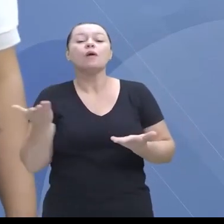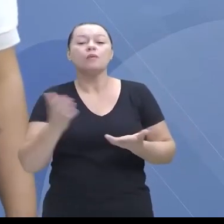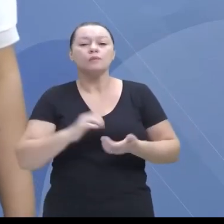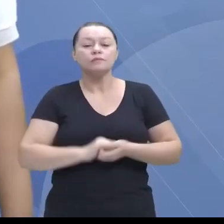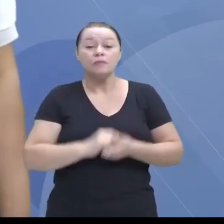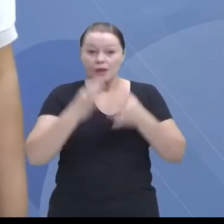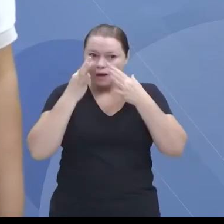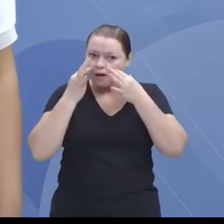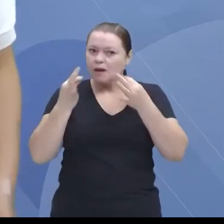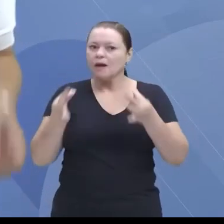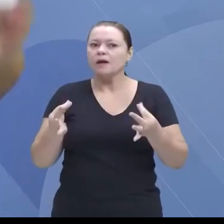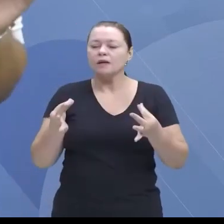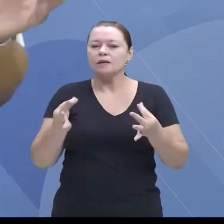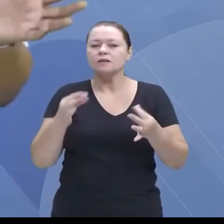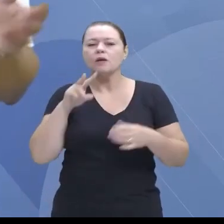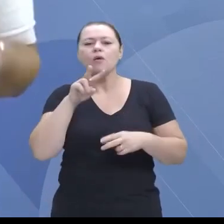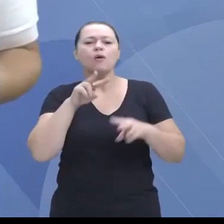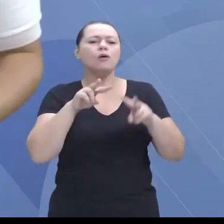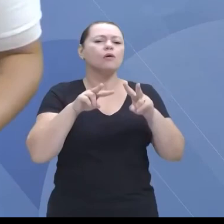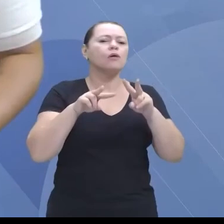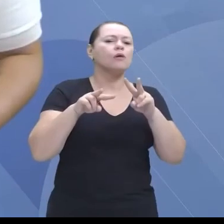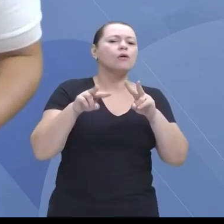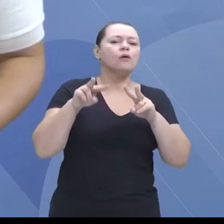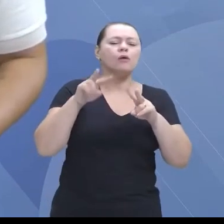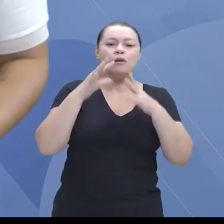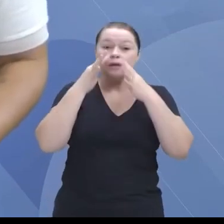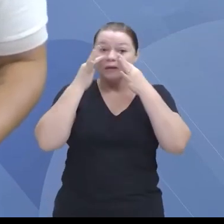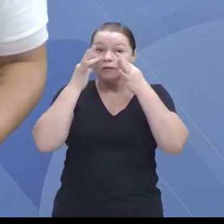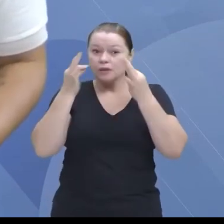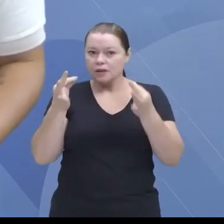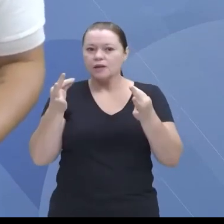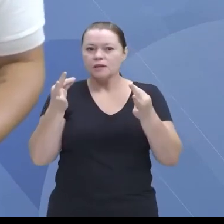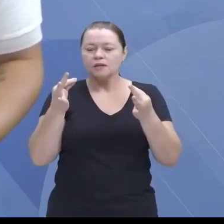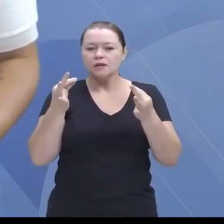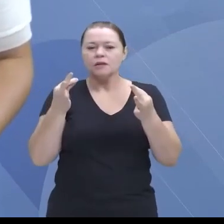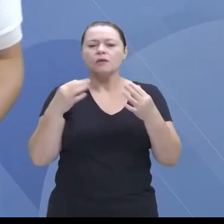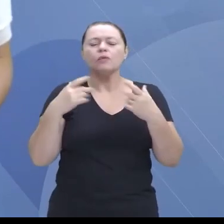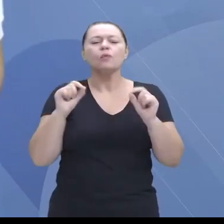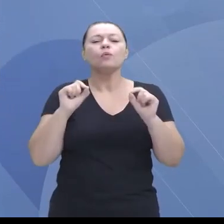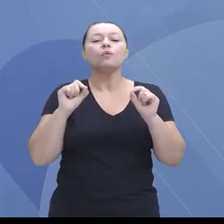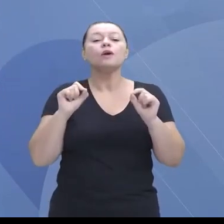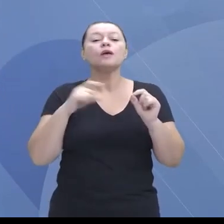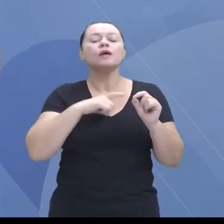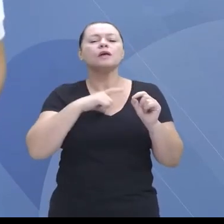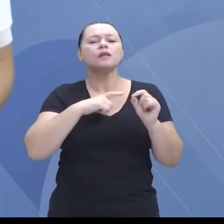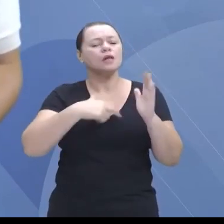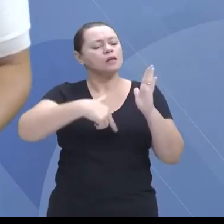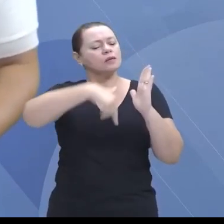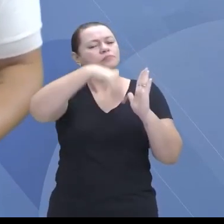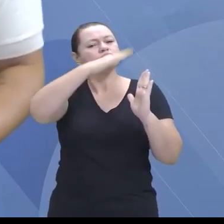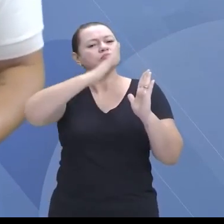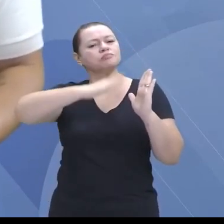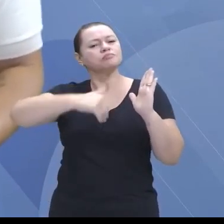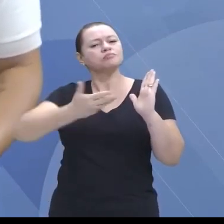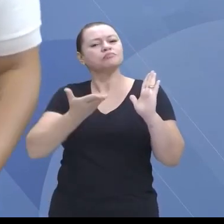Atenção, crianças, olhem para esse quadro. Observe essa bela arte de Tarsila do Amaral.